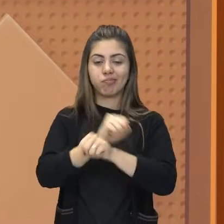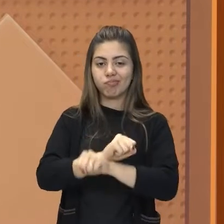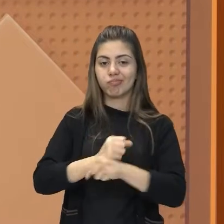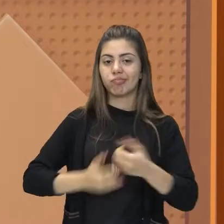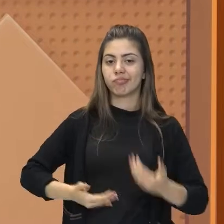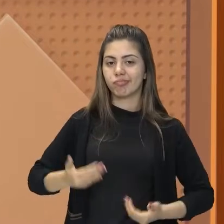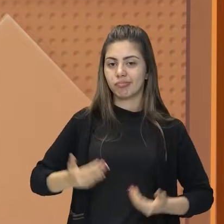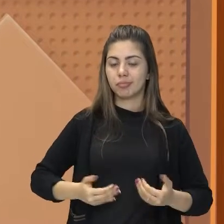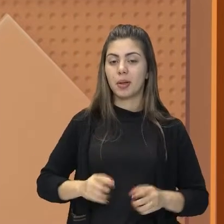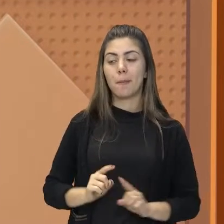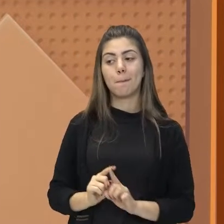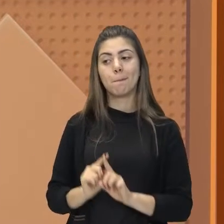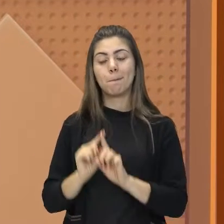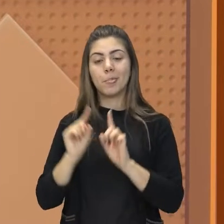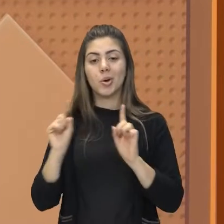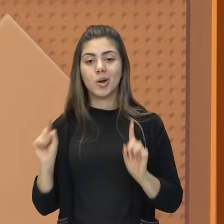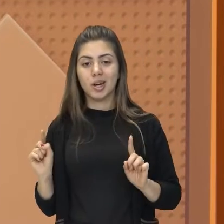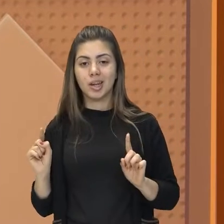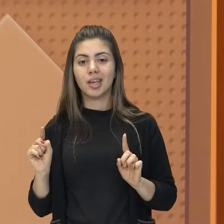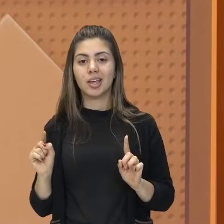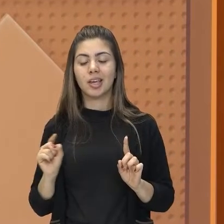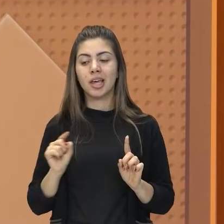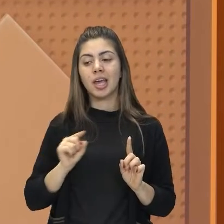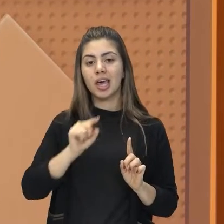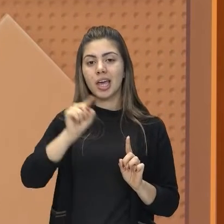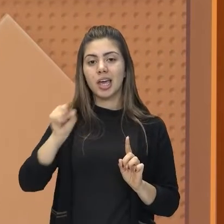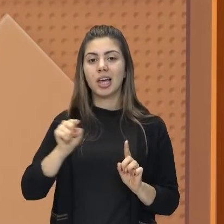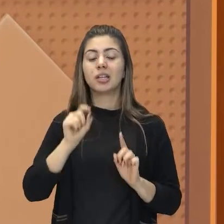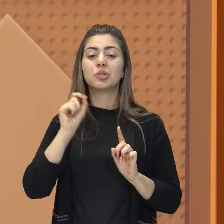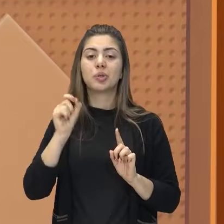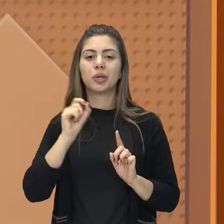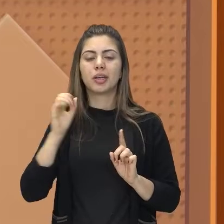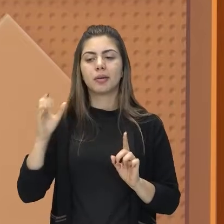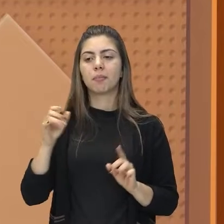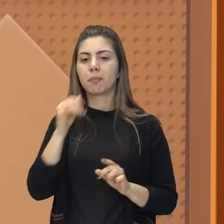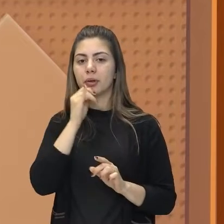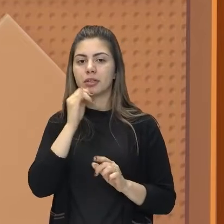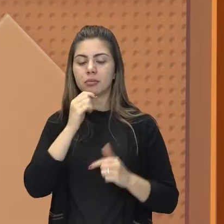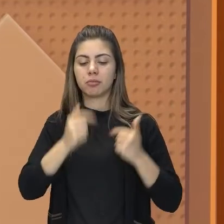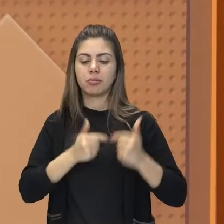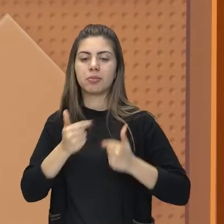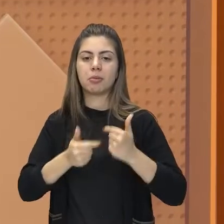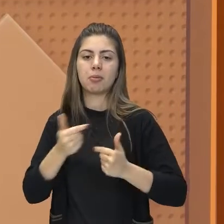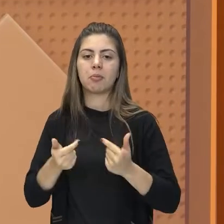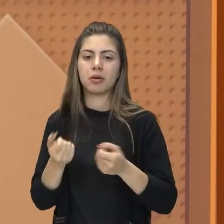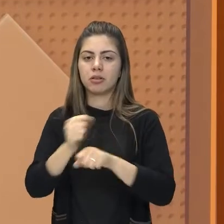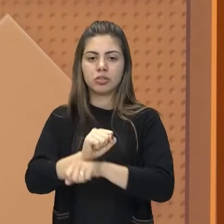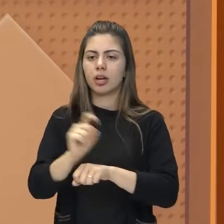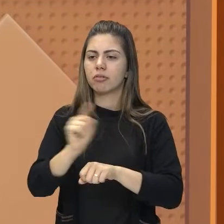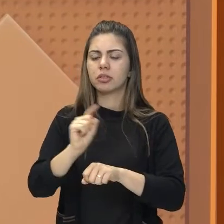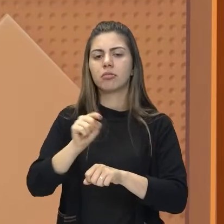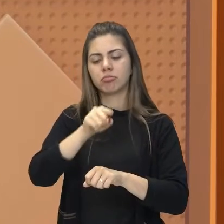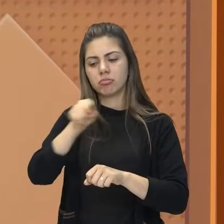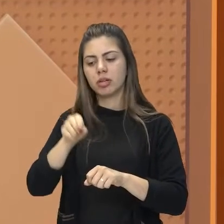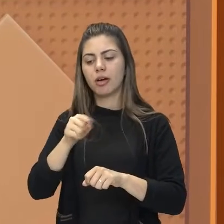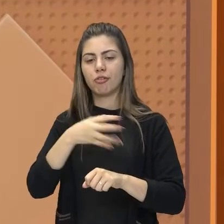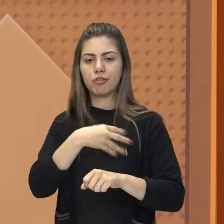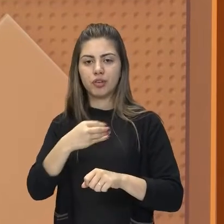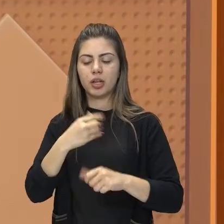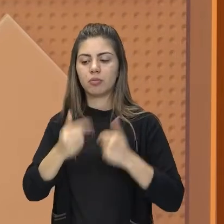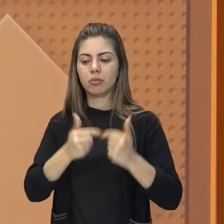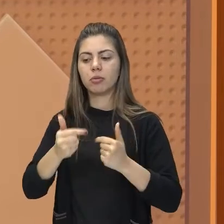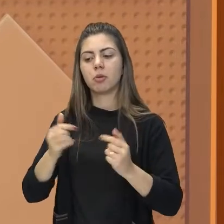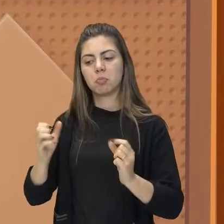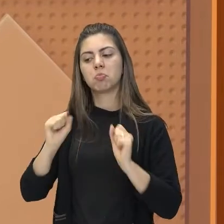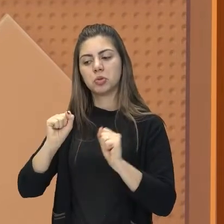entanto, muitas vezes ele é inserido na sociedade. Seus descendentes não são considerados escravos. Em